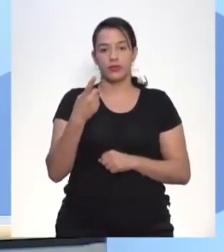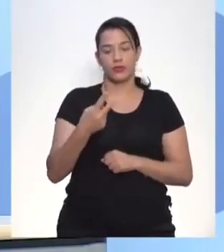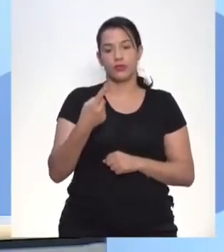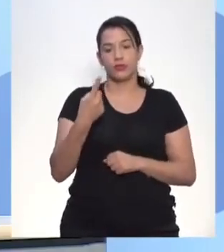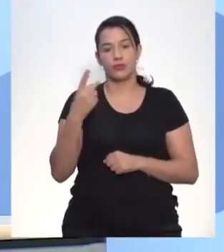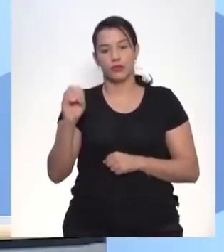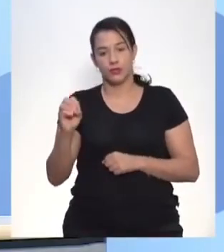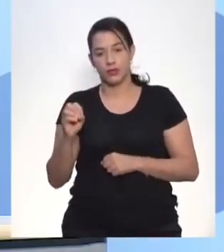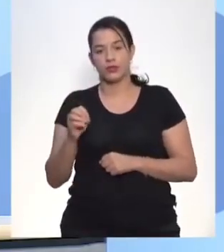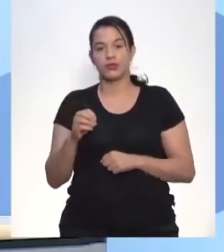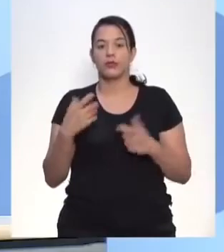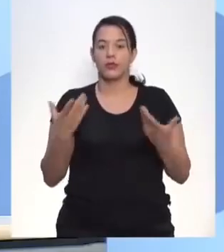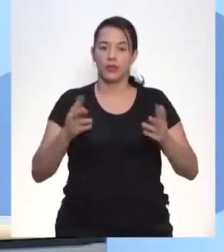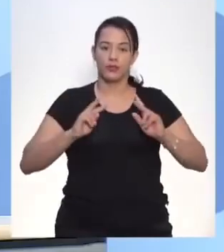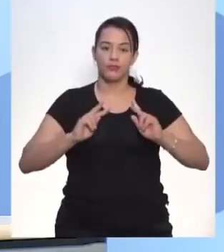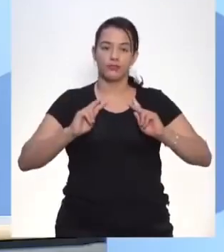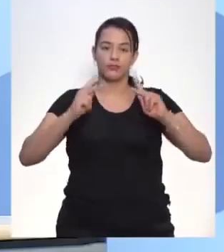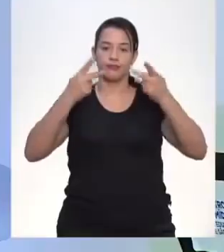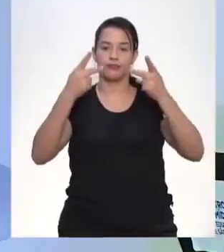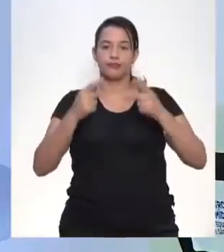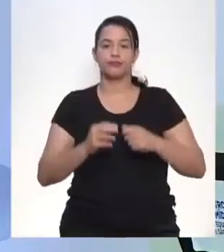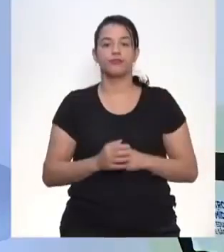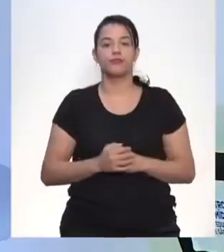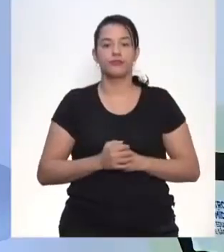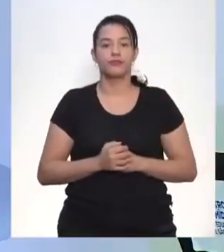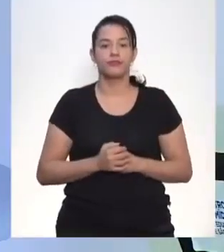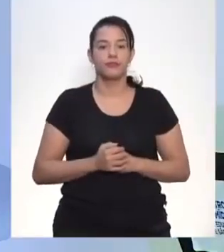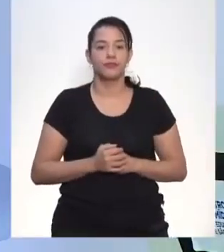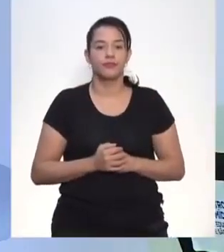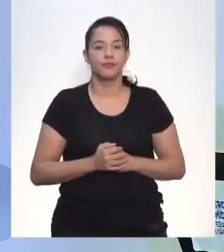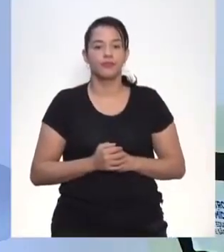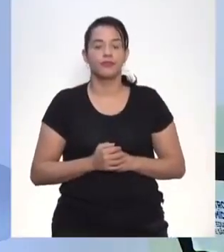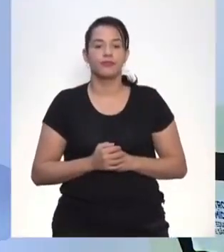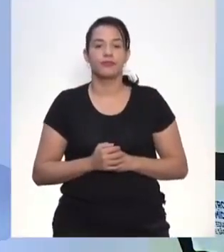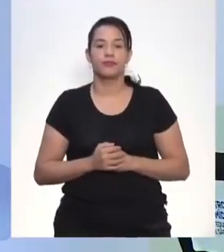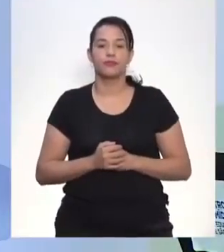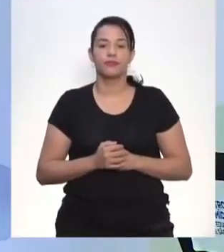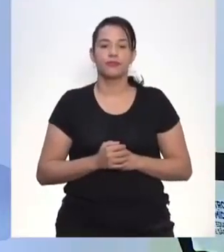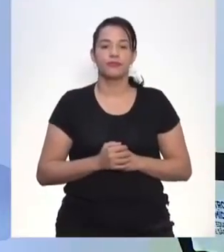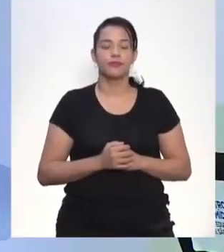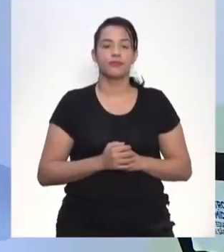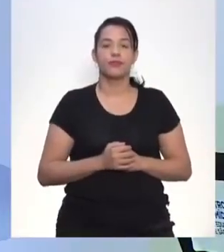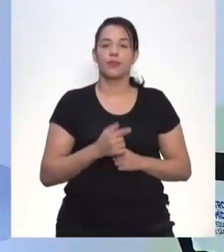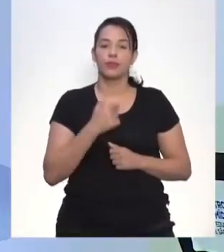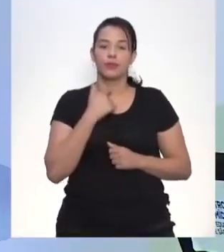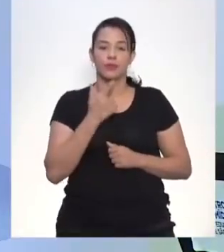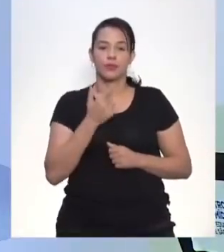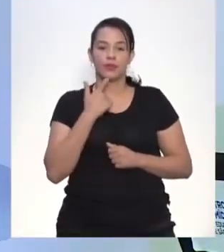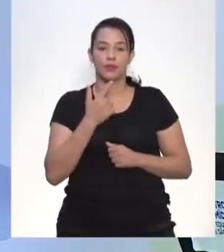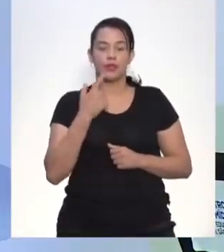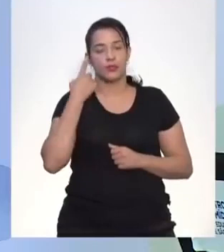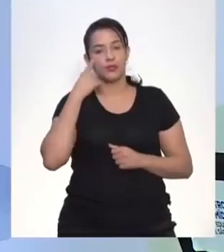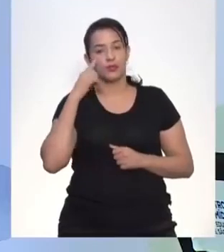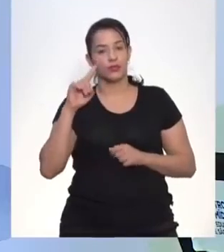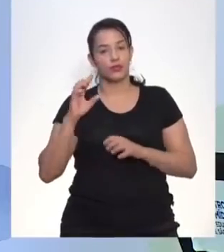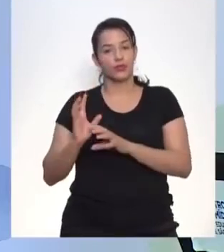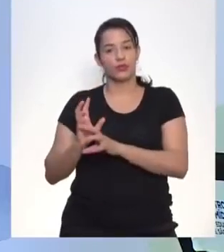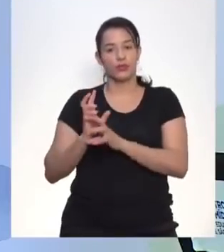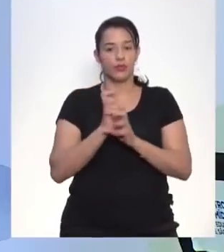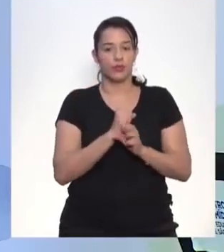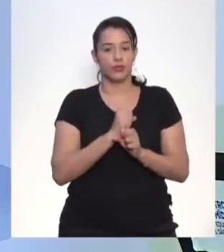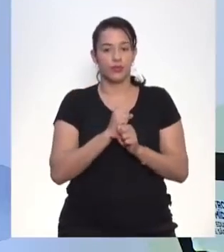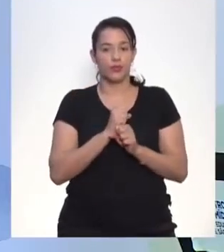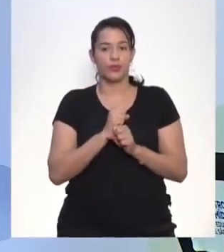ideia, né? Isso. É a ideia de múltiplos. Isso mesmo. Ó, boa ideia mesmo. Você não poderia somar os dias, porque eu estou